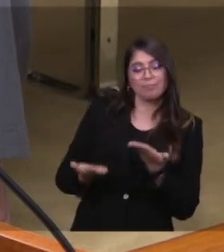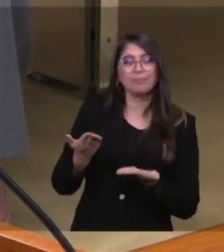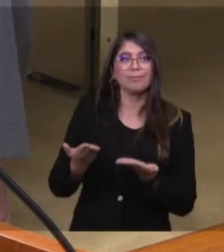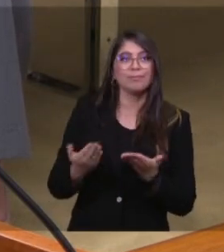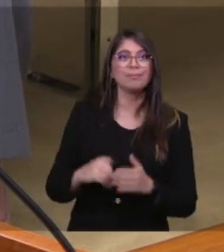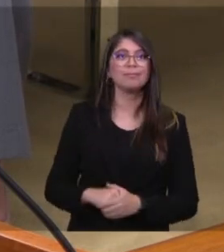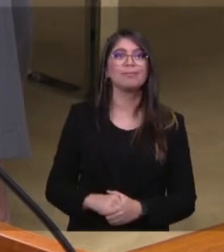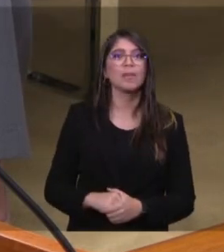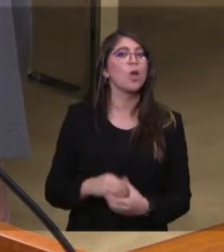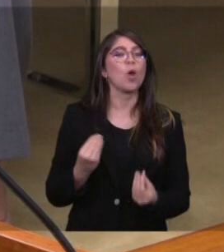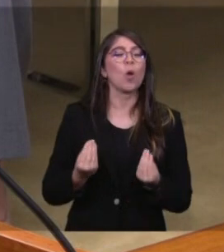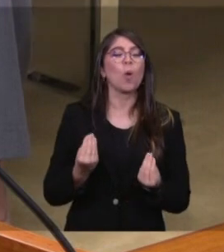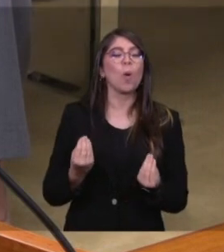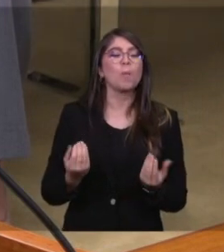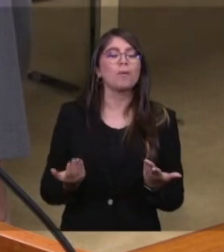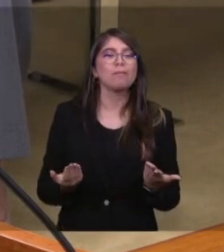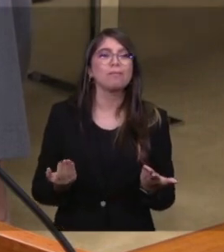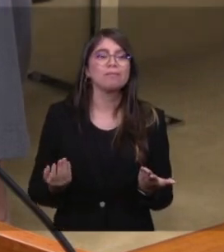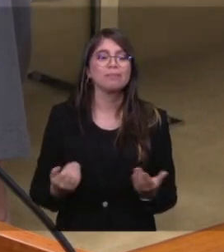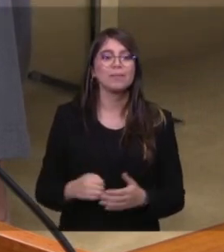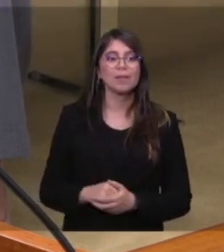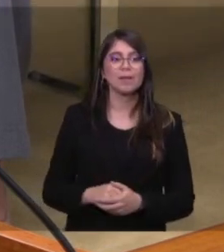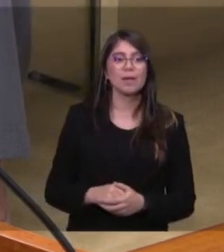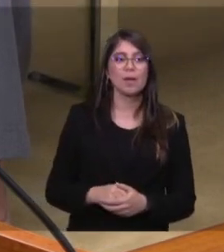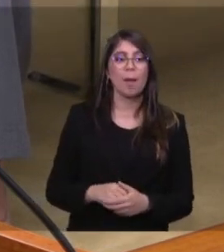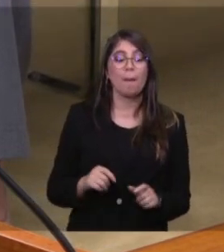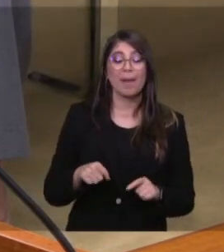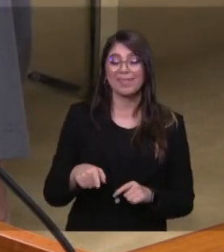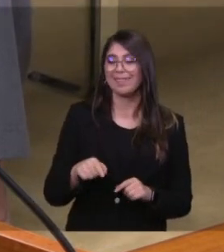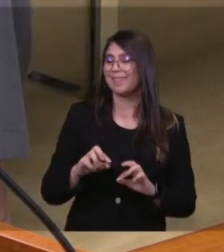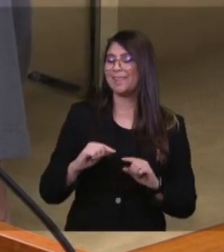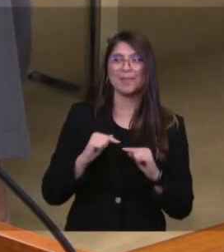nesse caso, não há compensação. As partes são diferentes da relação.